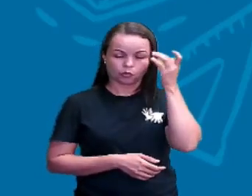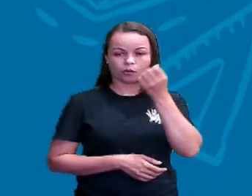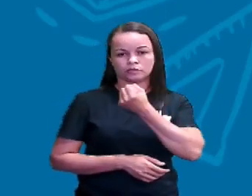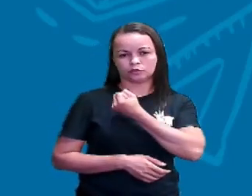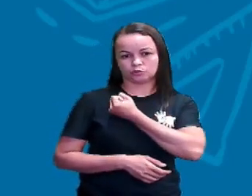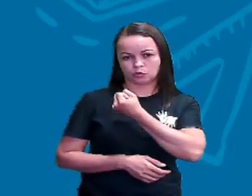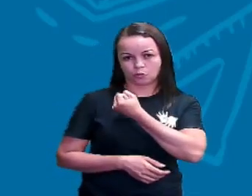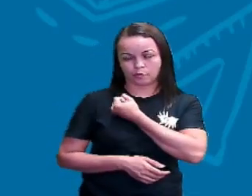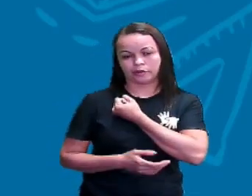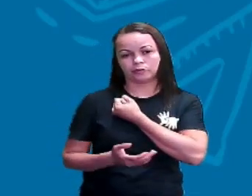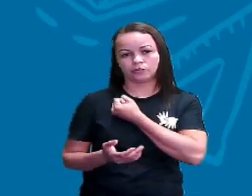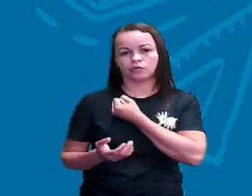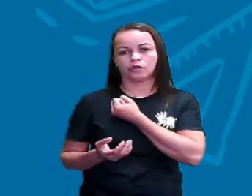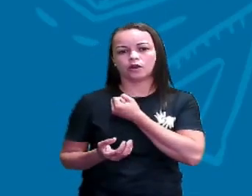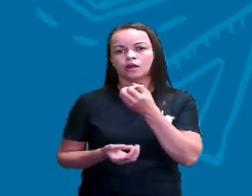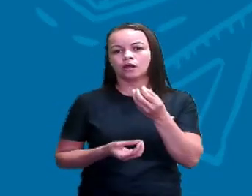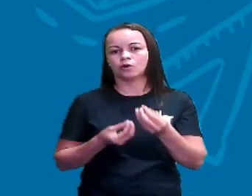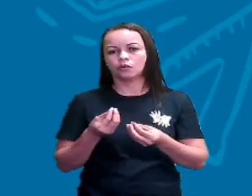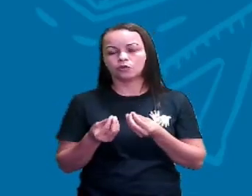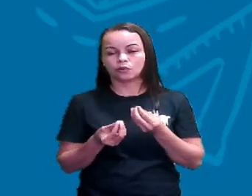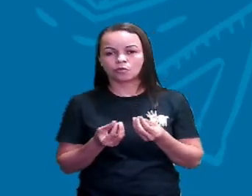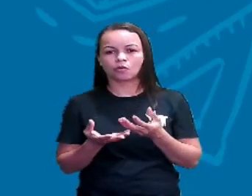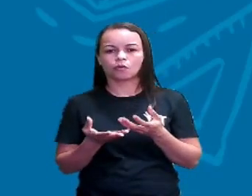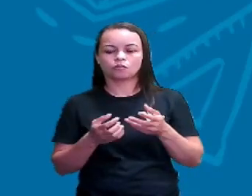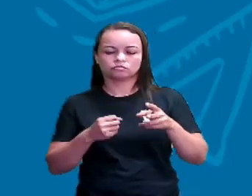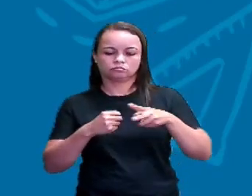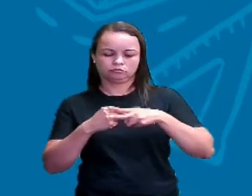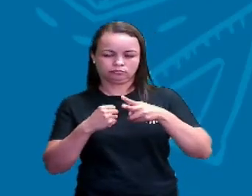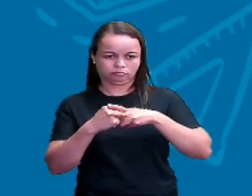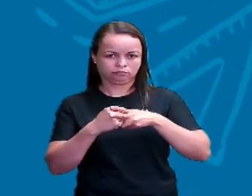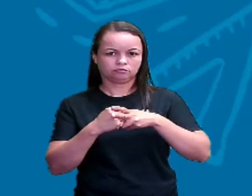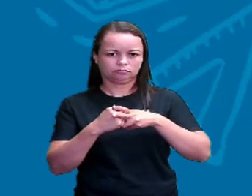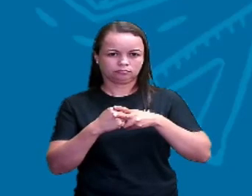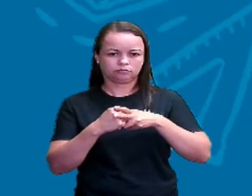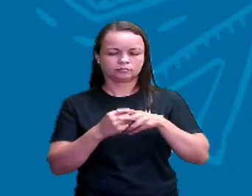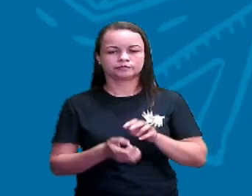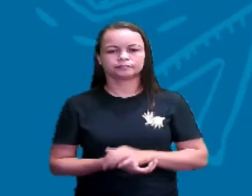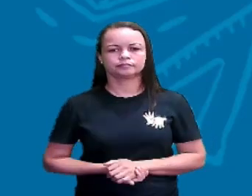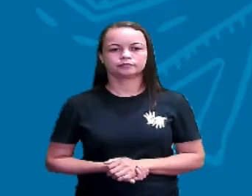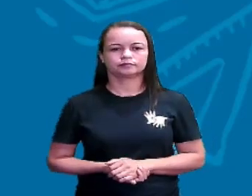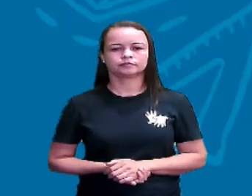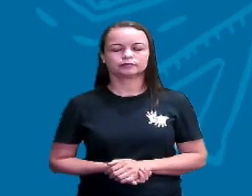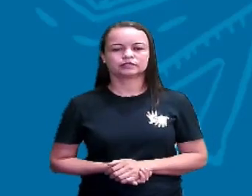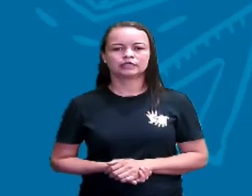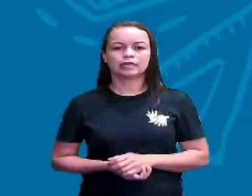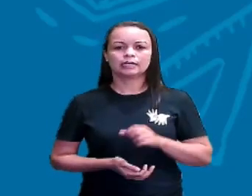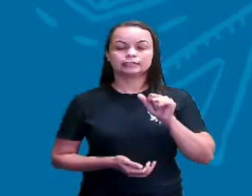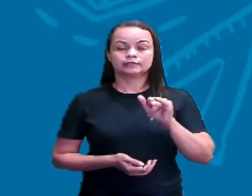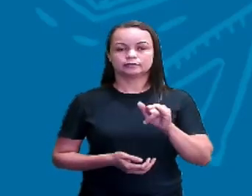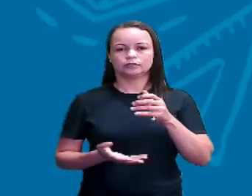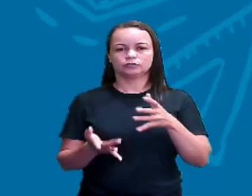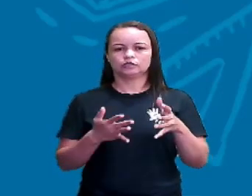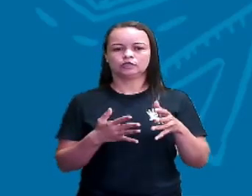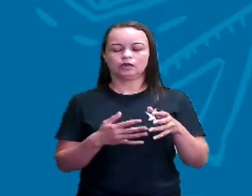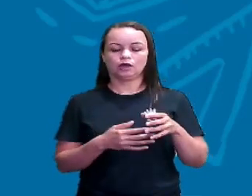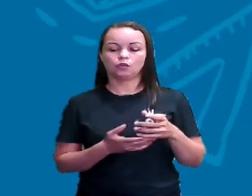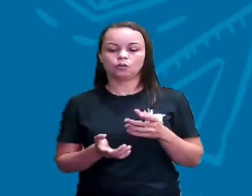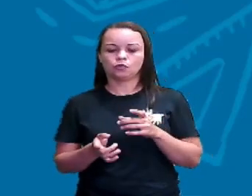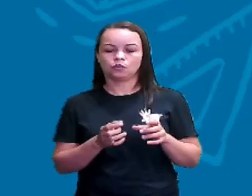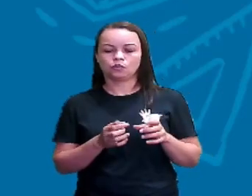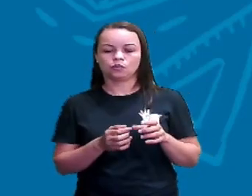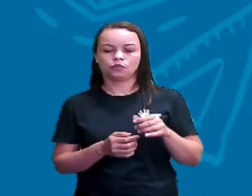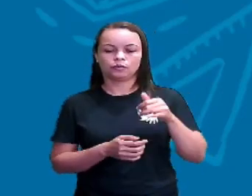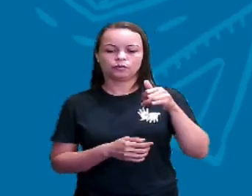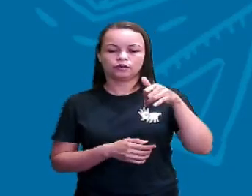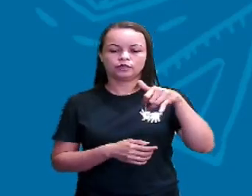número com o verbo, tá certo? Porque se eu tiro esse pronome yo e digo somente